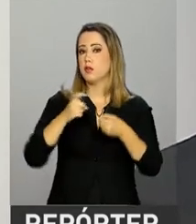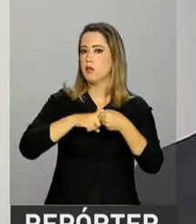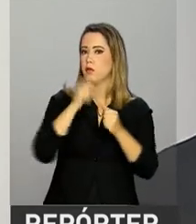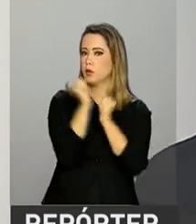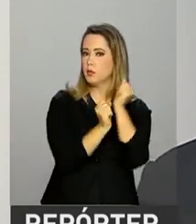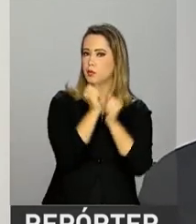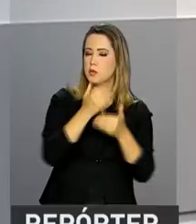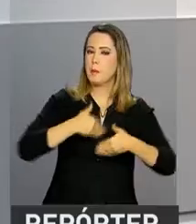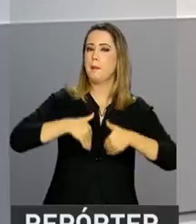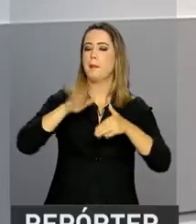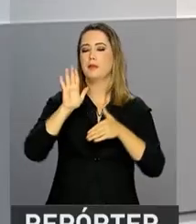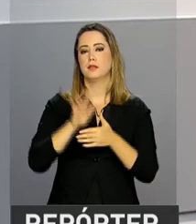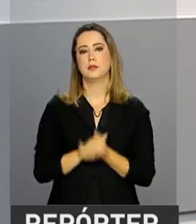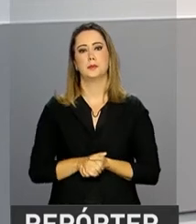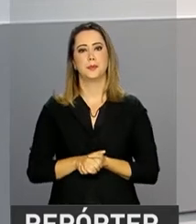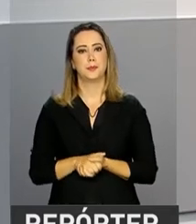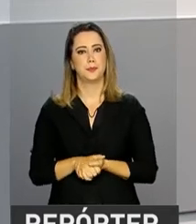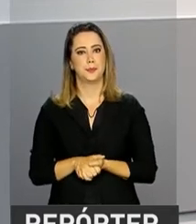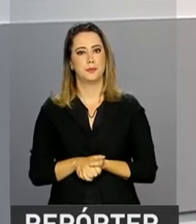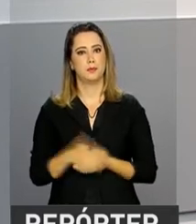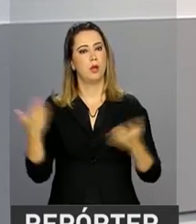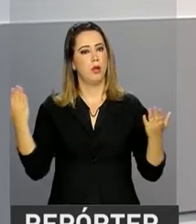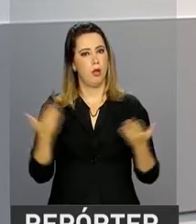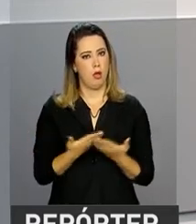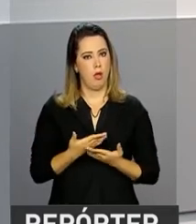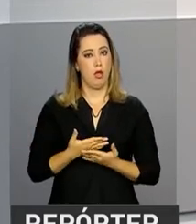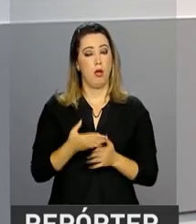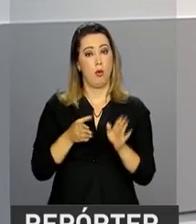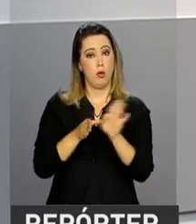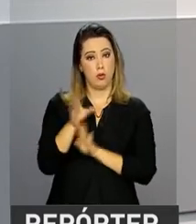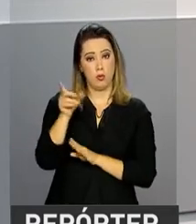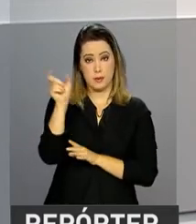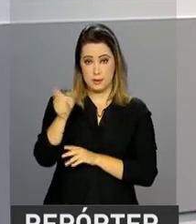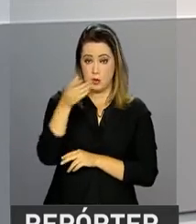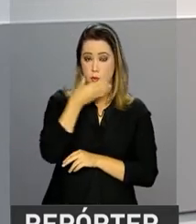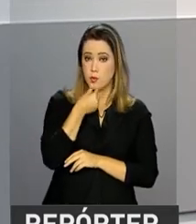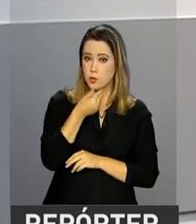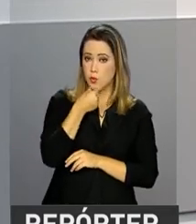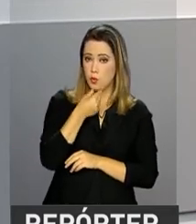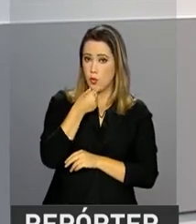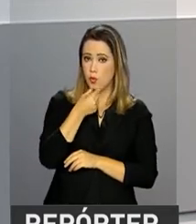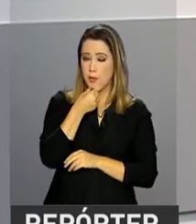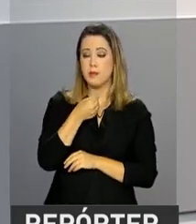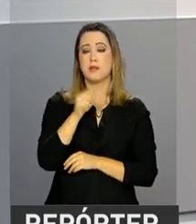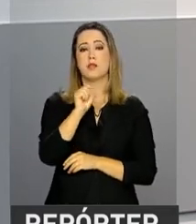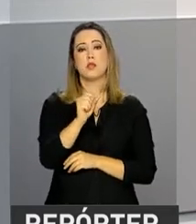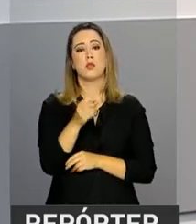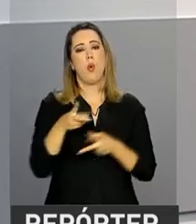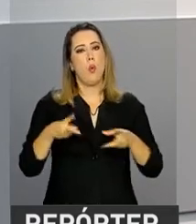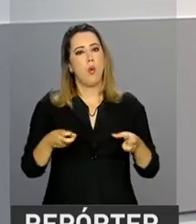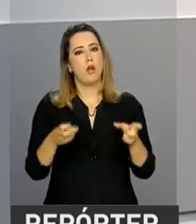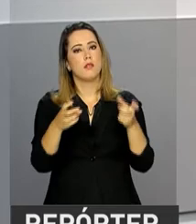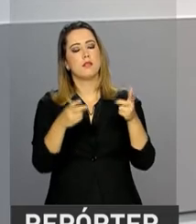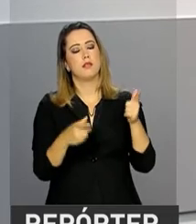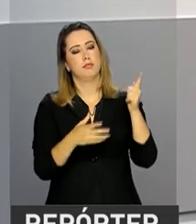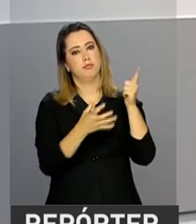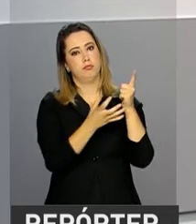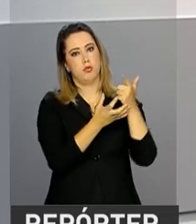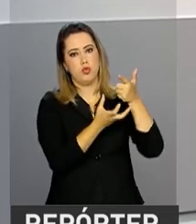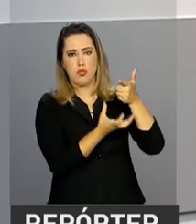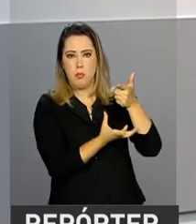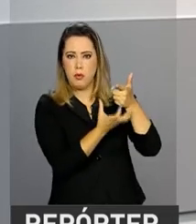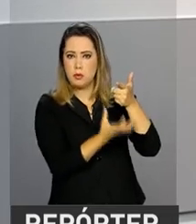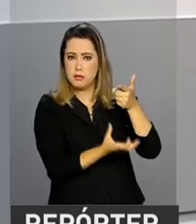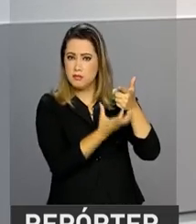ainda mais forte e agora um recado importante para os homens ser de próstata é o foco de mais uma edição da campanha